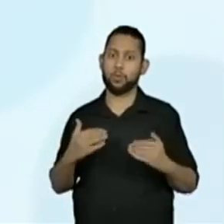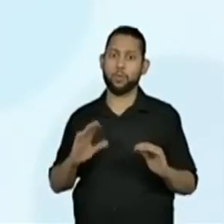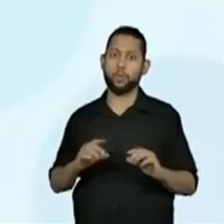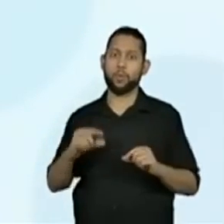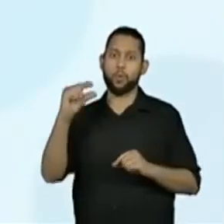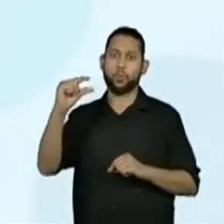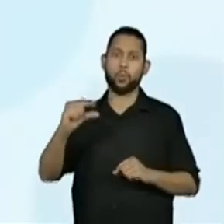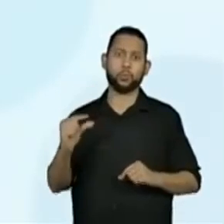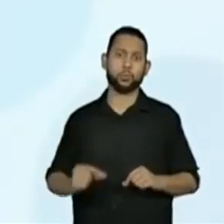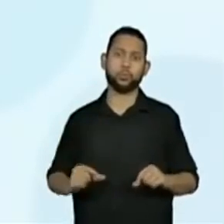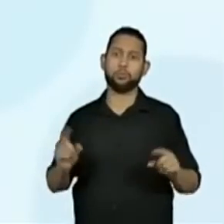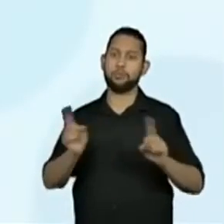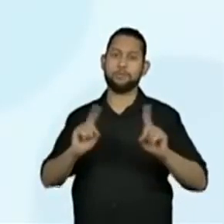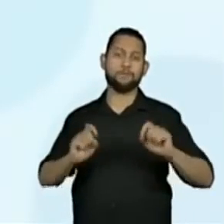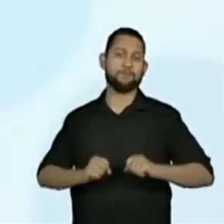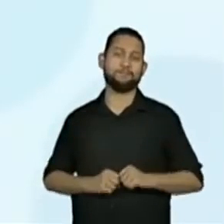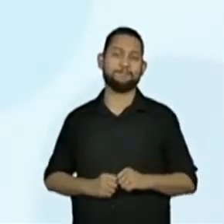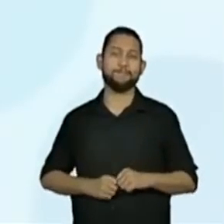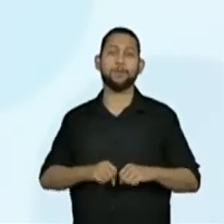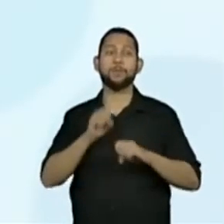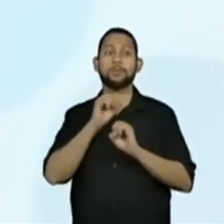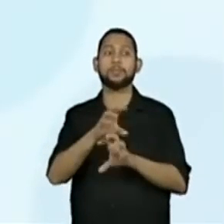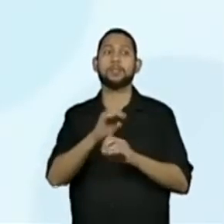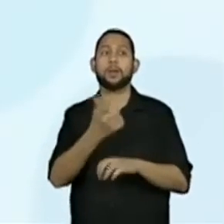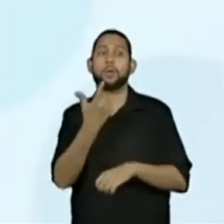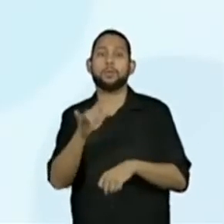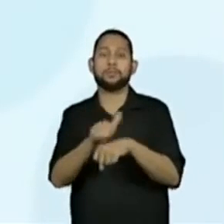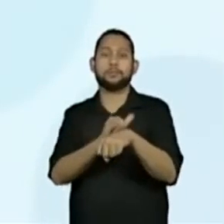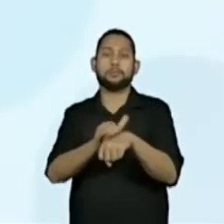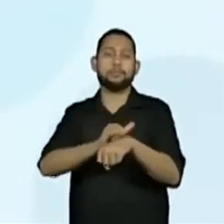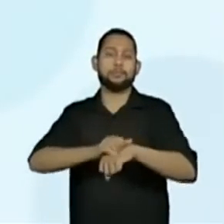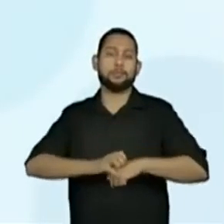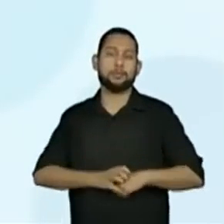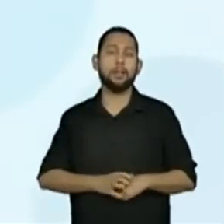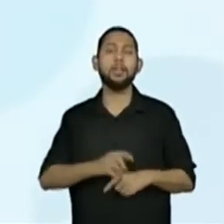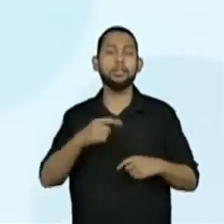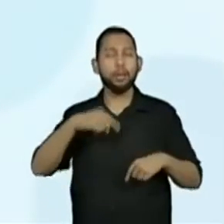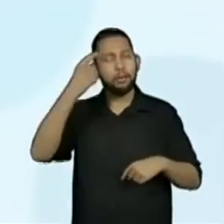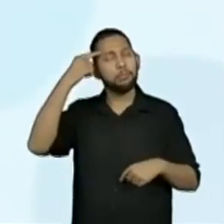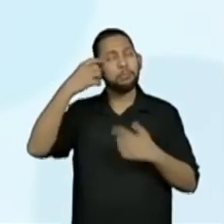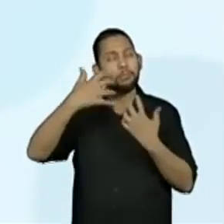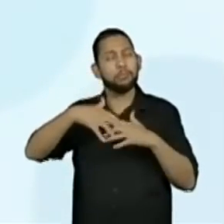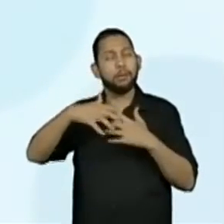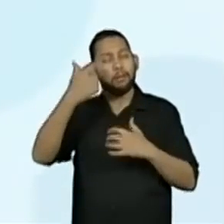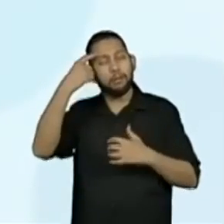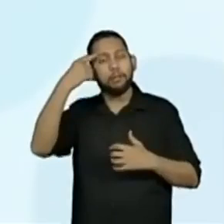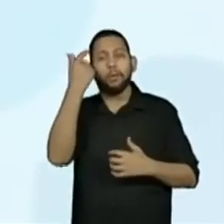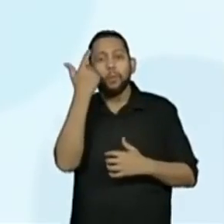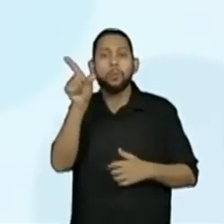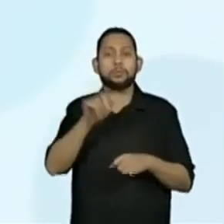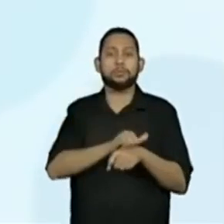vou fazer algum algoritmo dessa vez que outra estratégia eu posso fazer